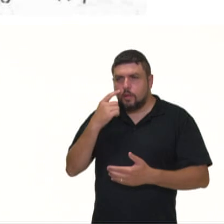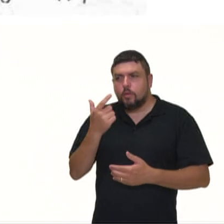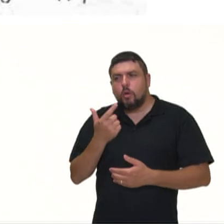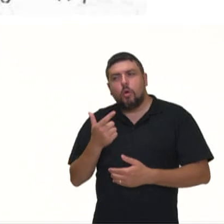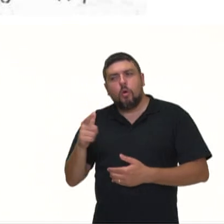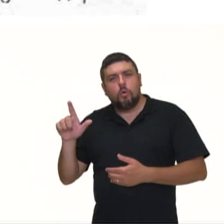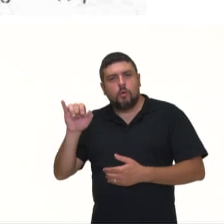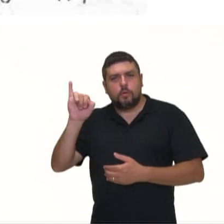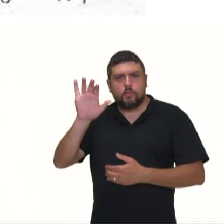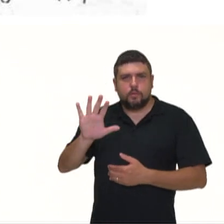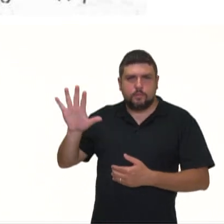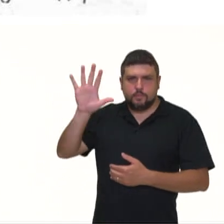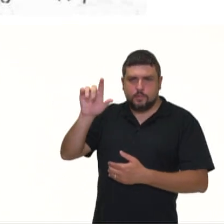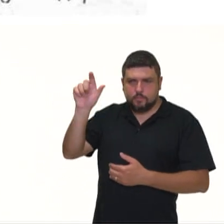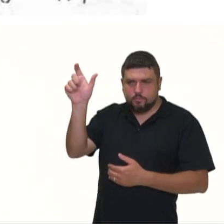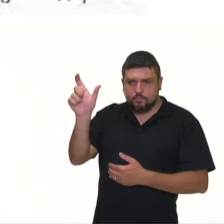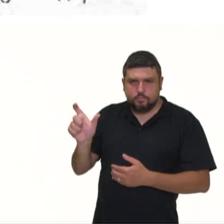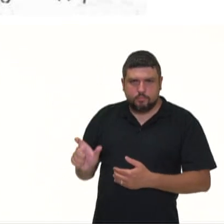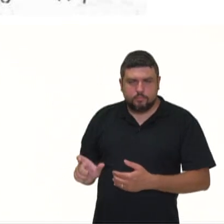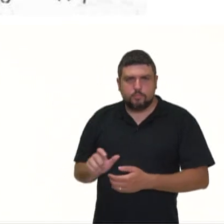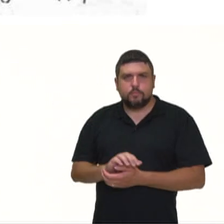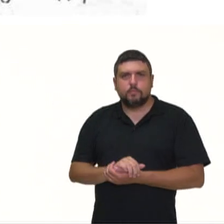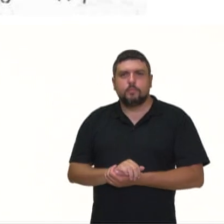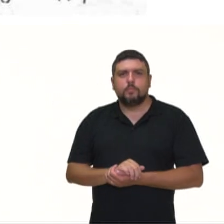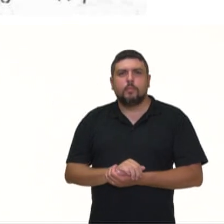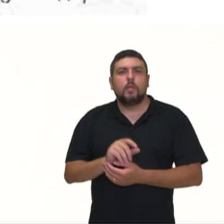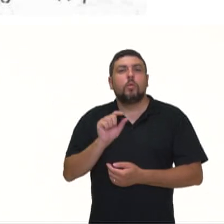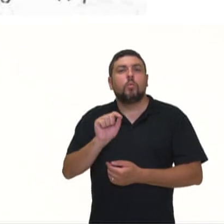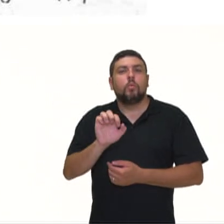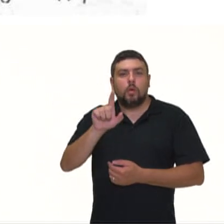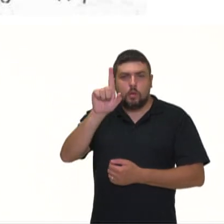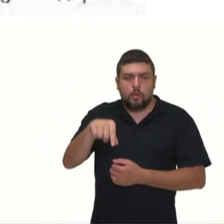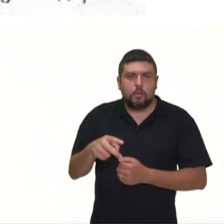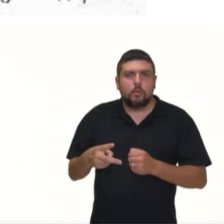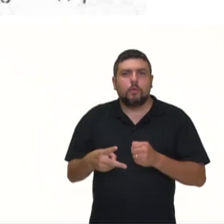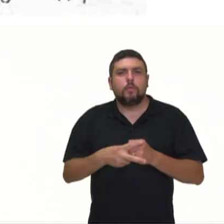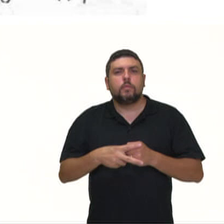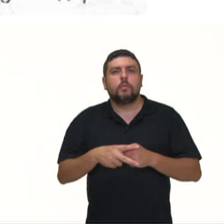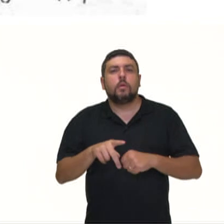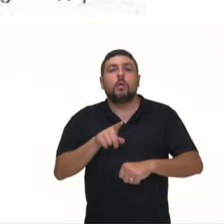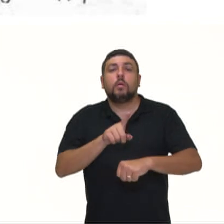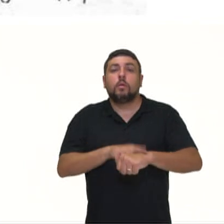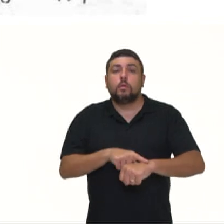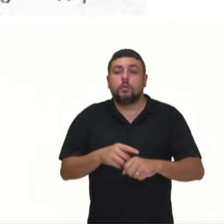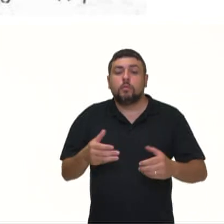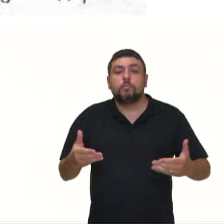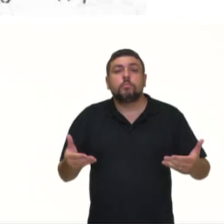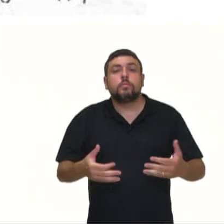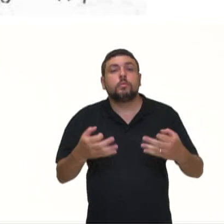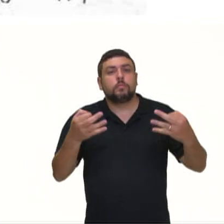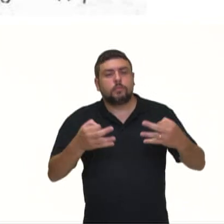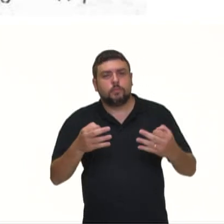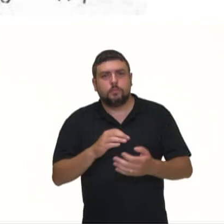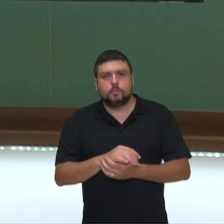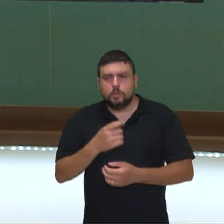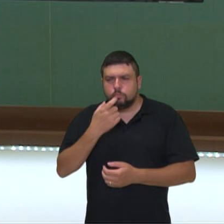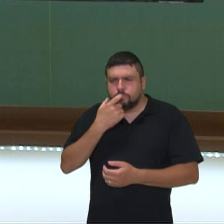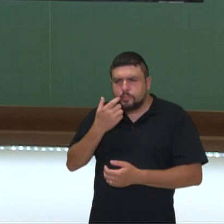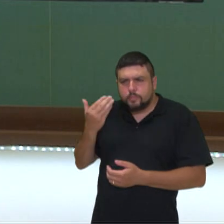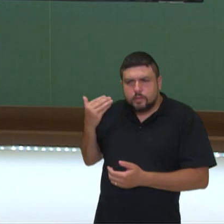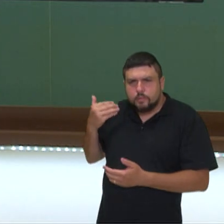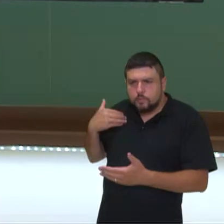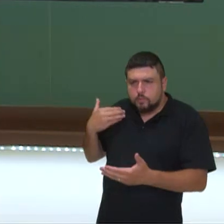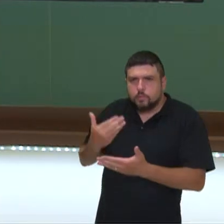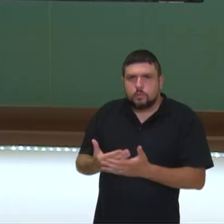imagens. Todas elas aqui estão no presente perfeito. Ações que acabaram de acontecer. Estamos vendo o resultado delas